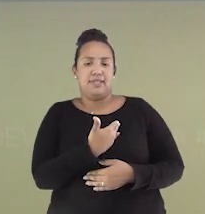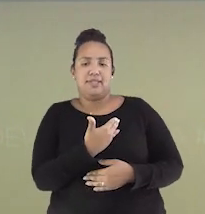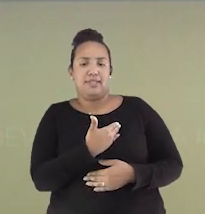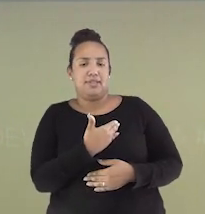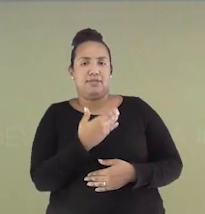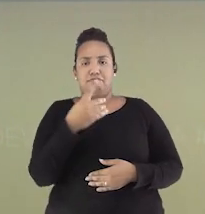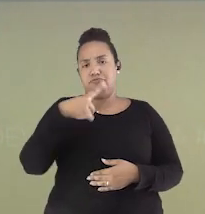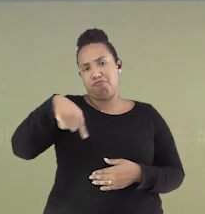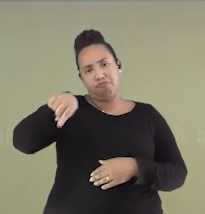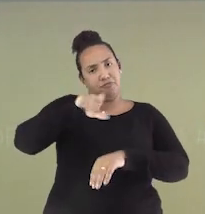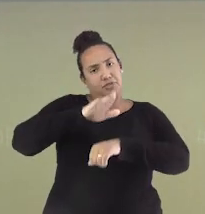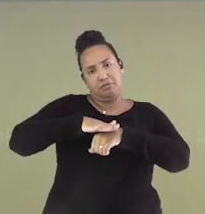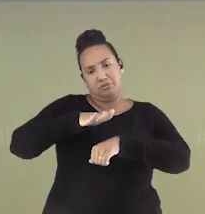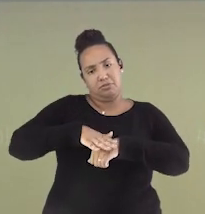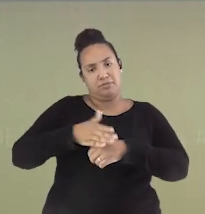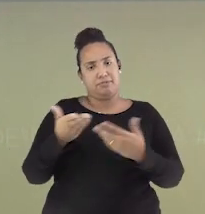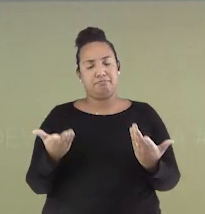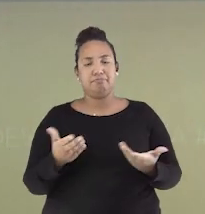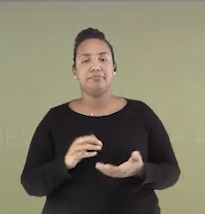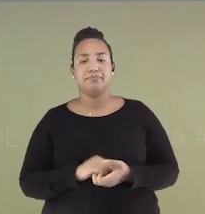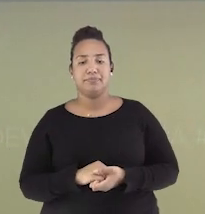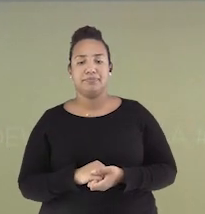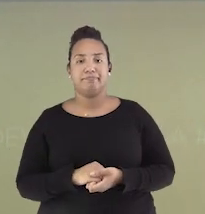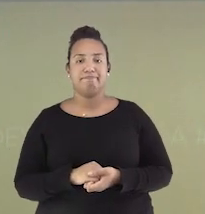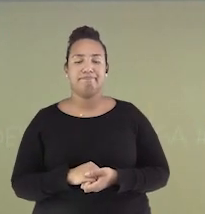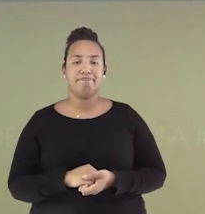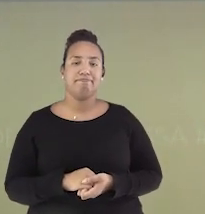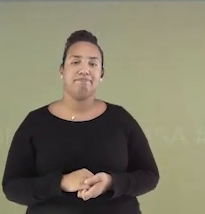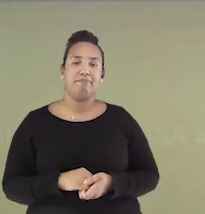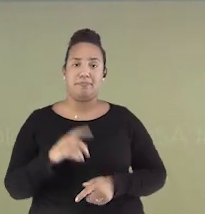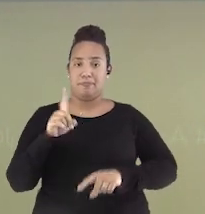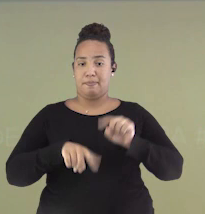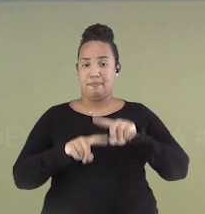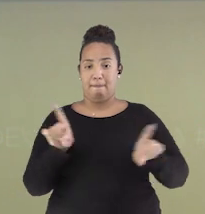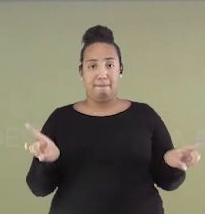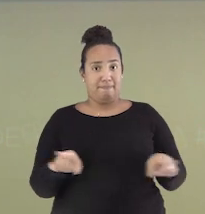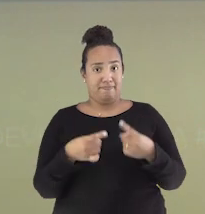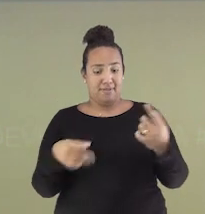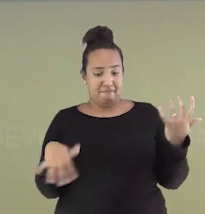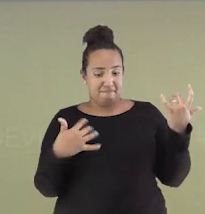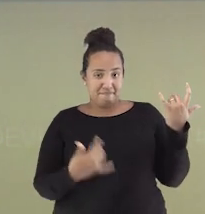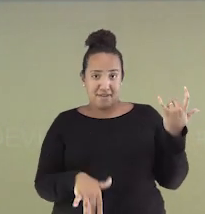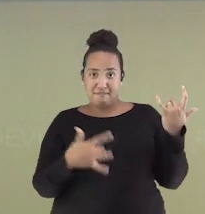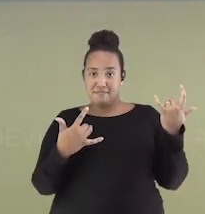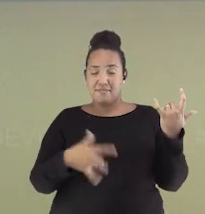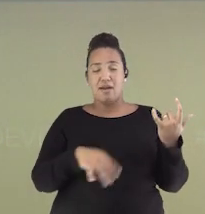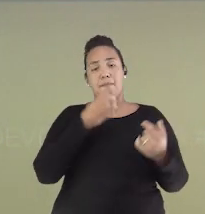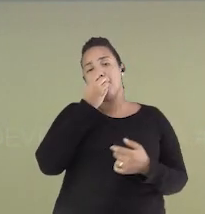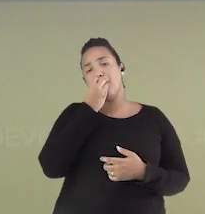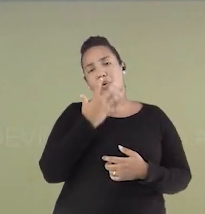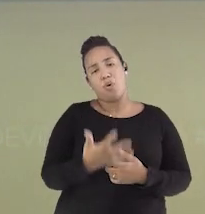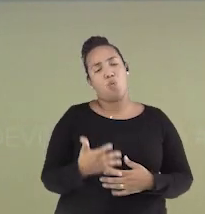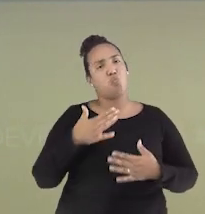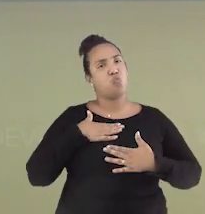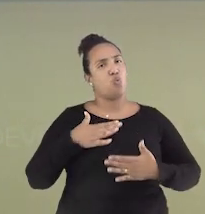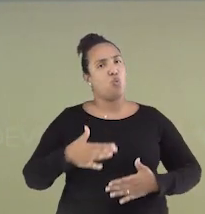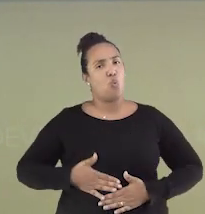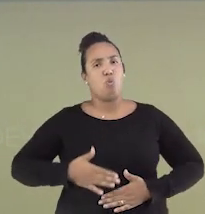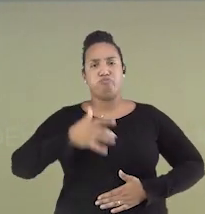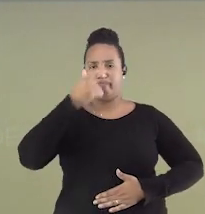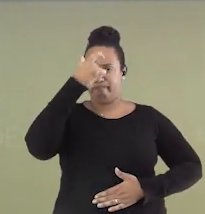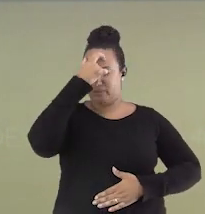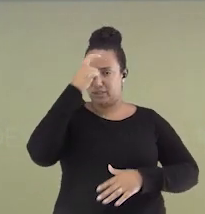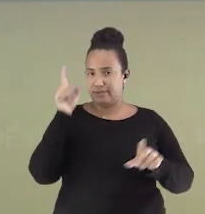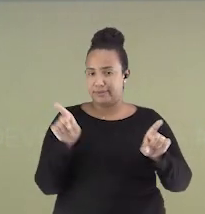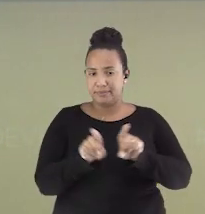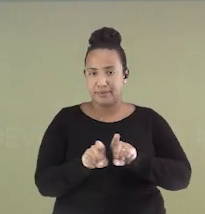amigos ou até mesmo vocês tocar um instrumento faz muito bem para gente tanto física como